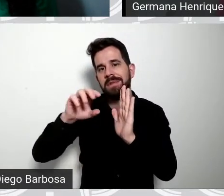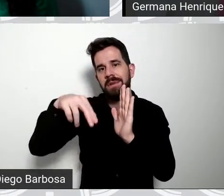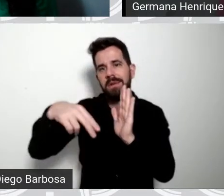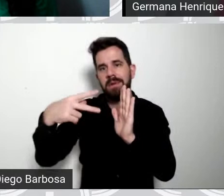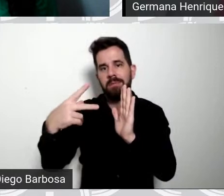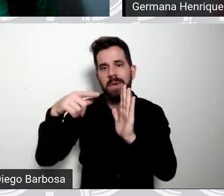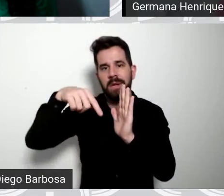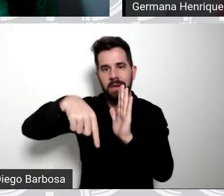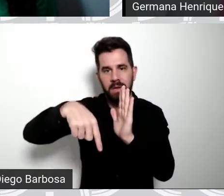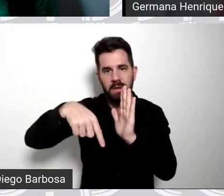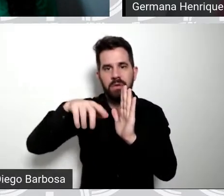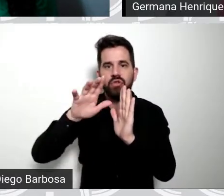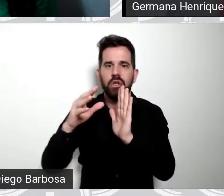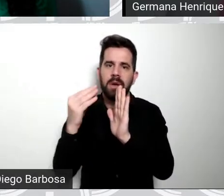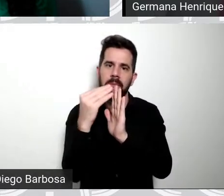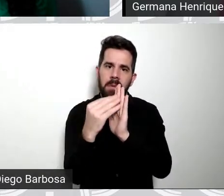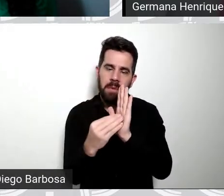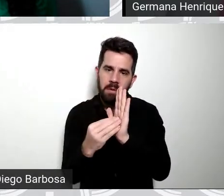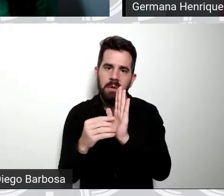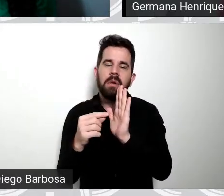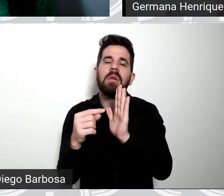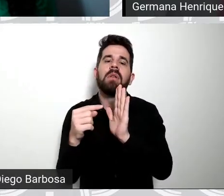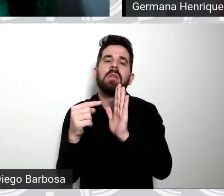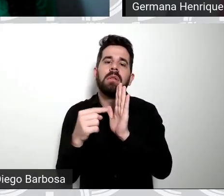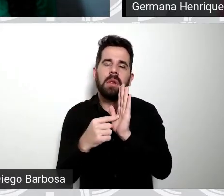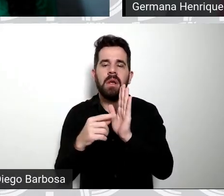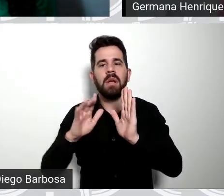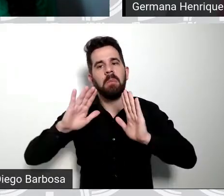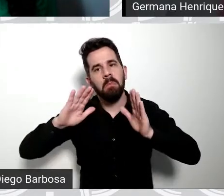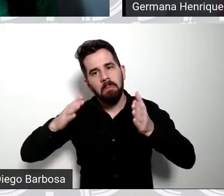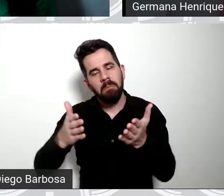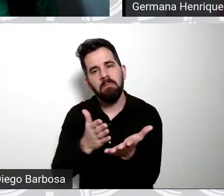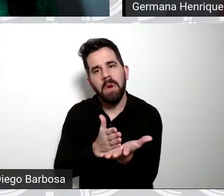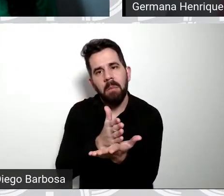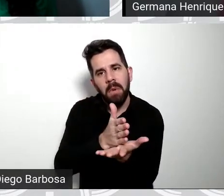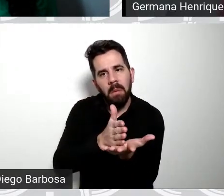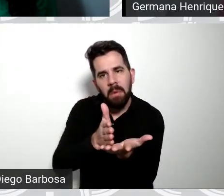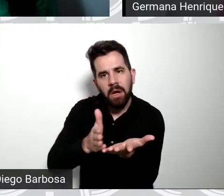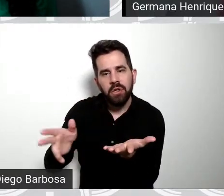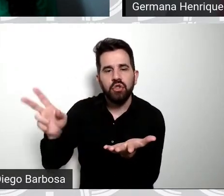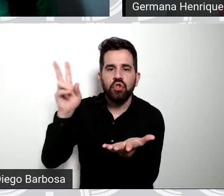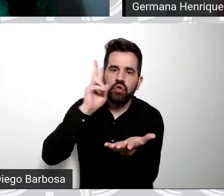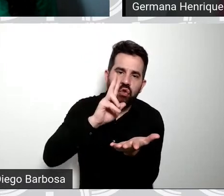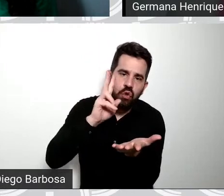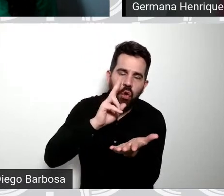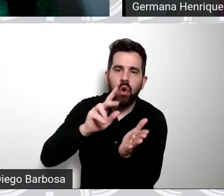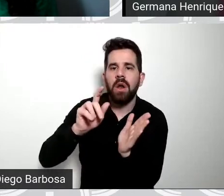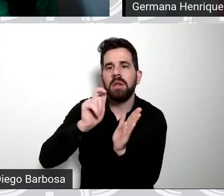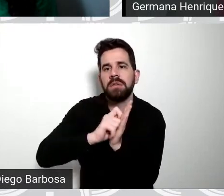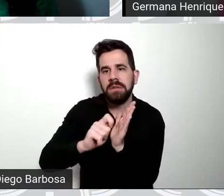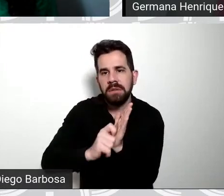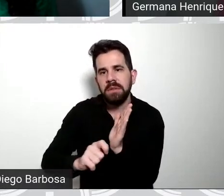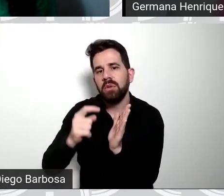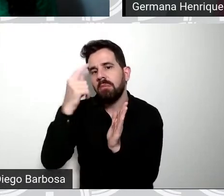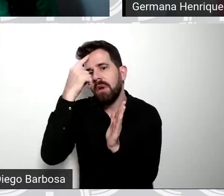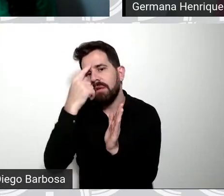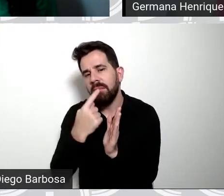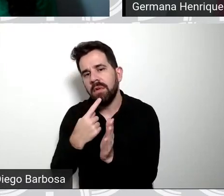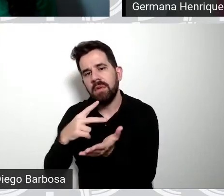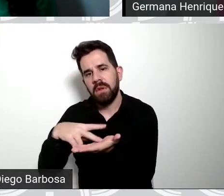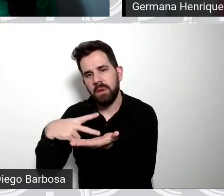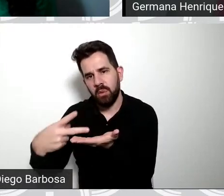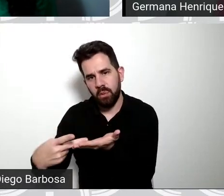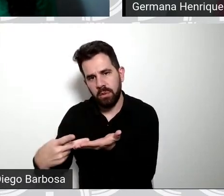viés da análise de perfil de tradutor, e vinculado a isso tem a nossa pesquisa sobre os